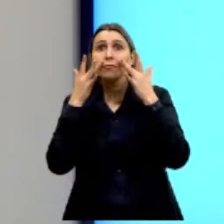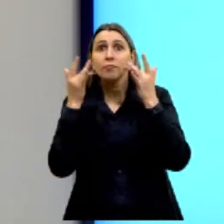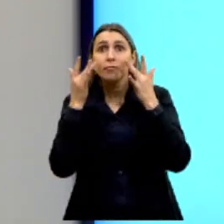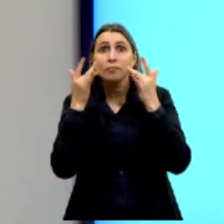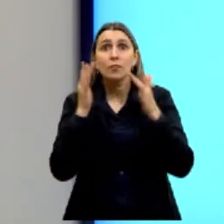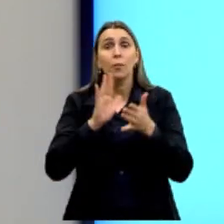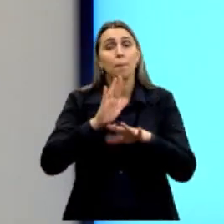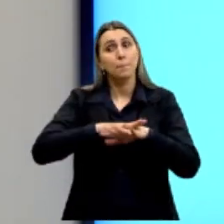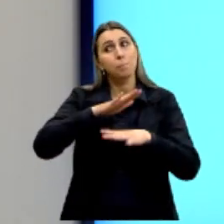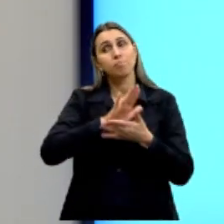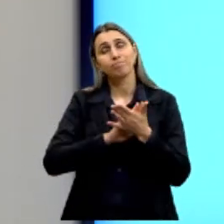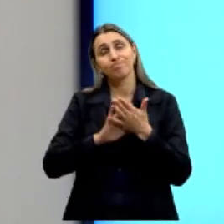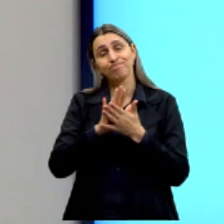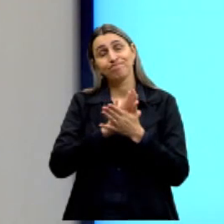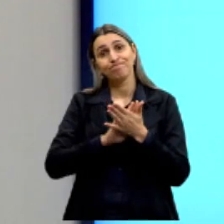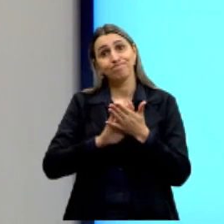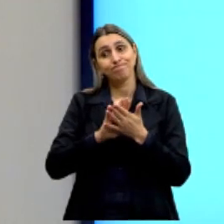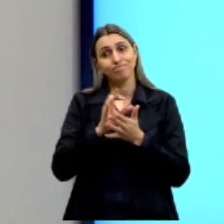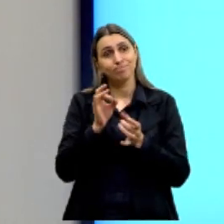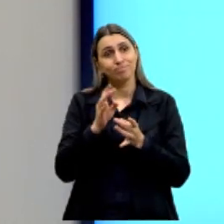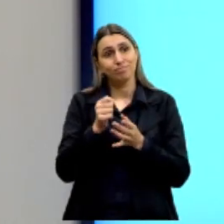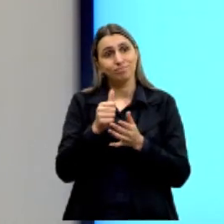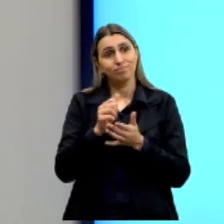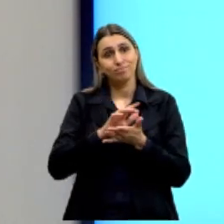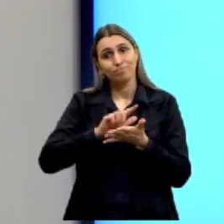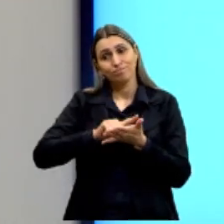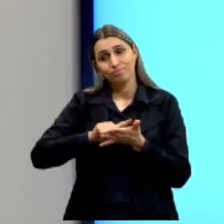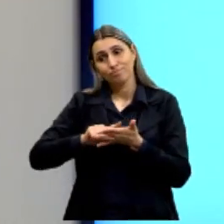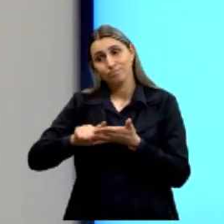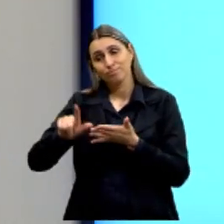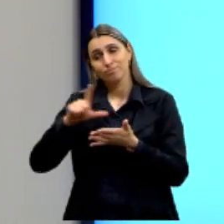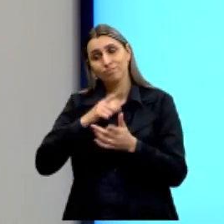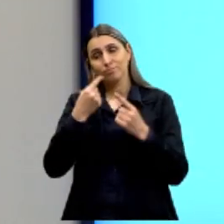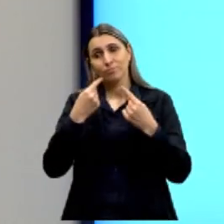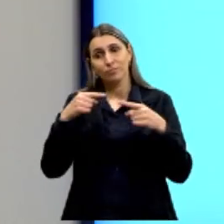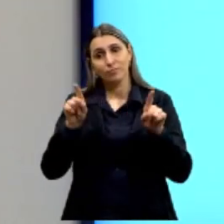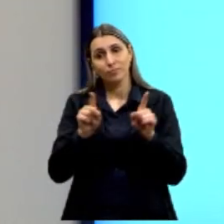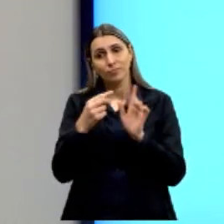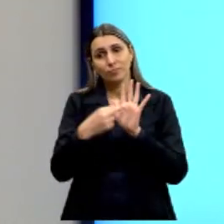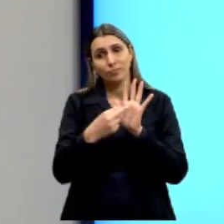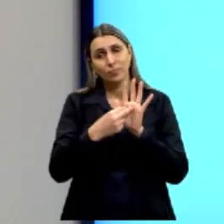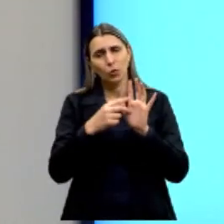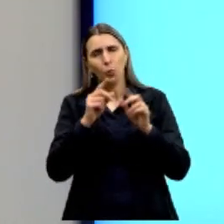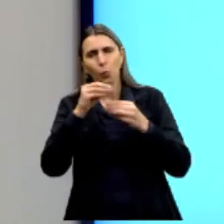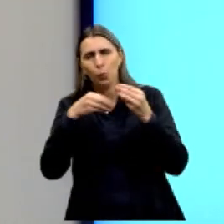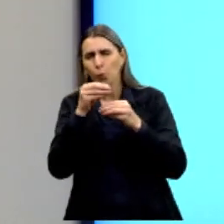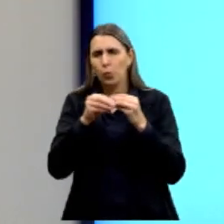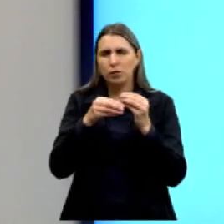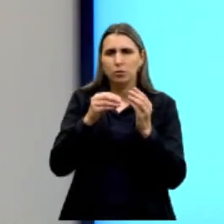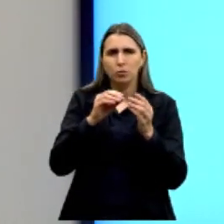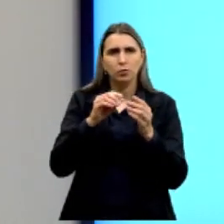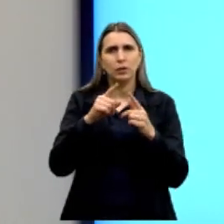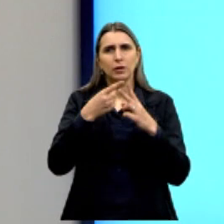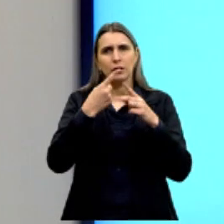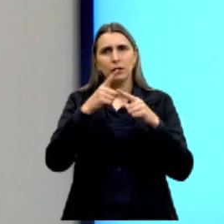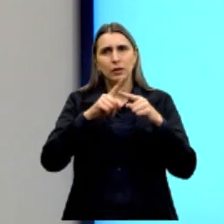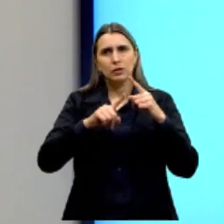estava mais vazio houve uma apresentação musical com misturas de instrumentos